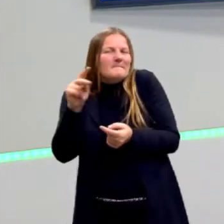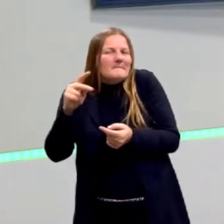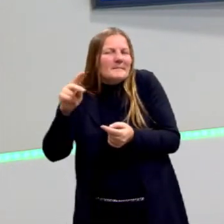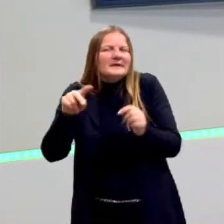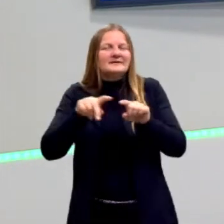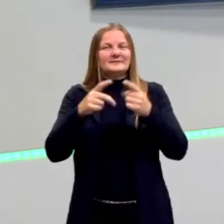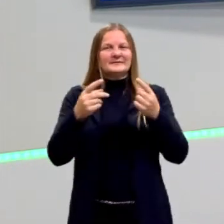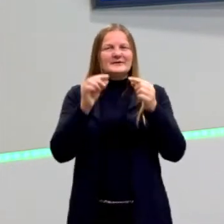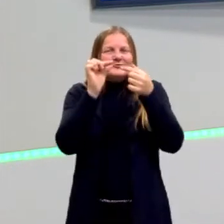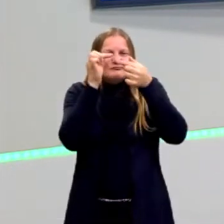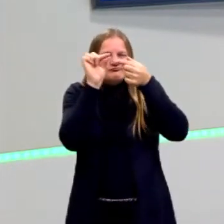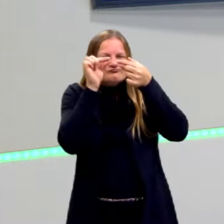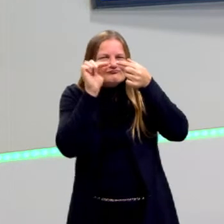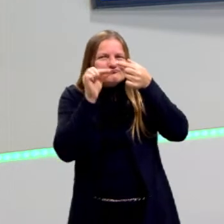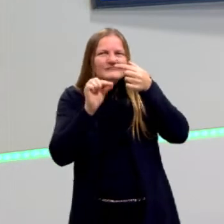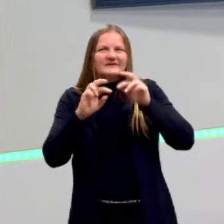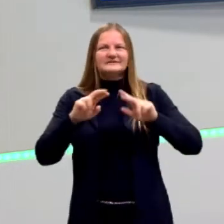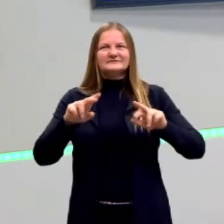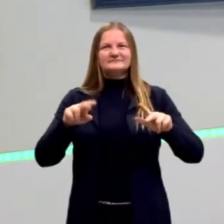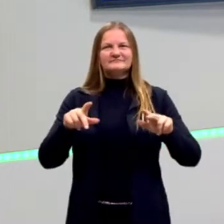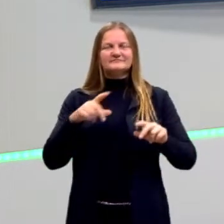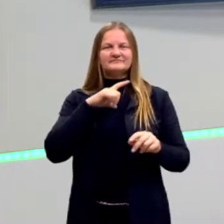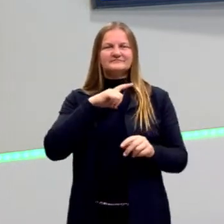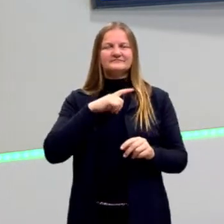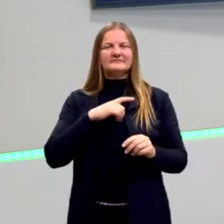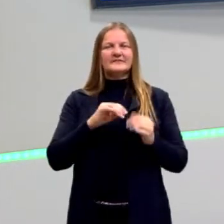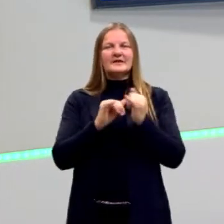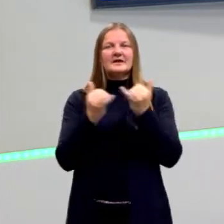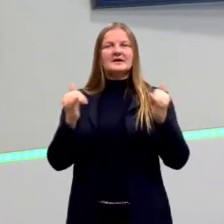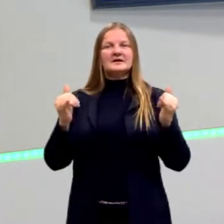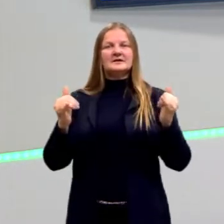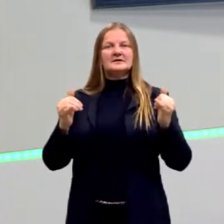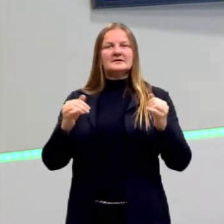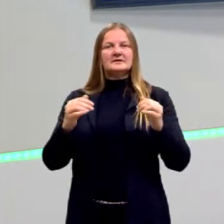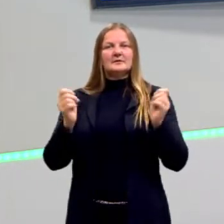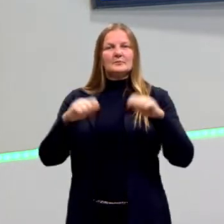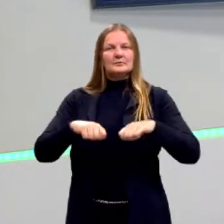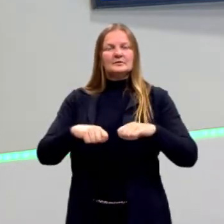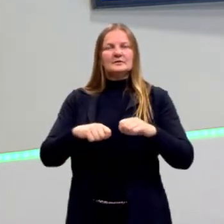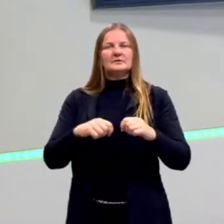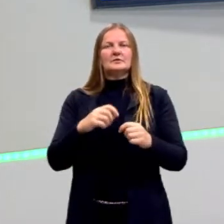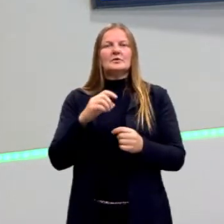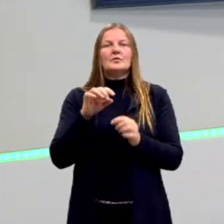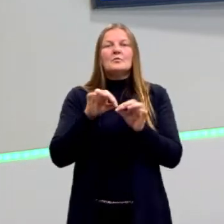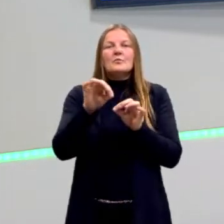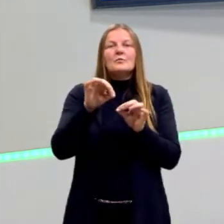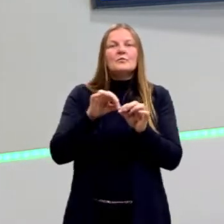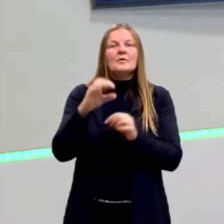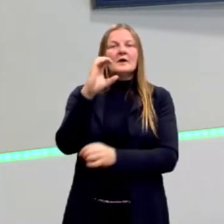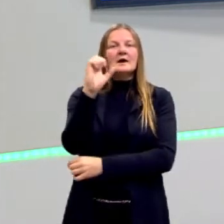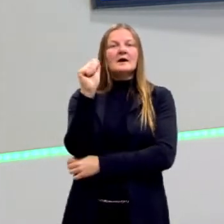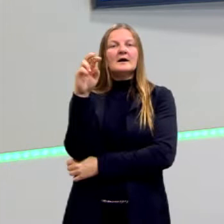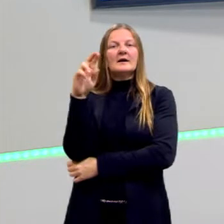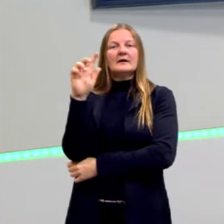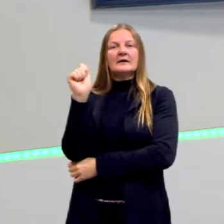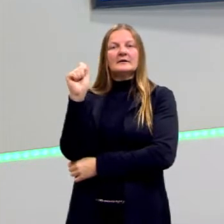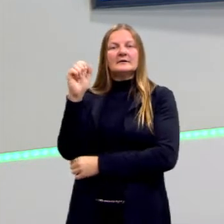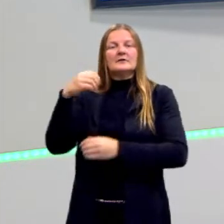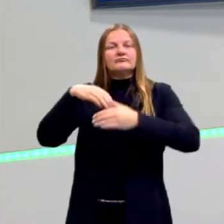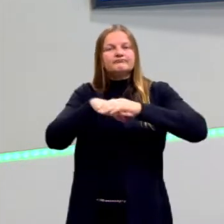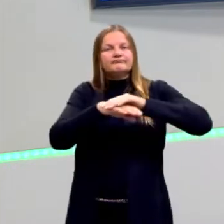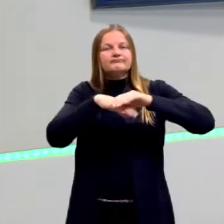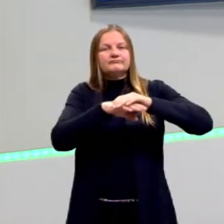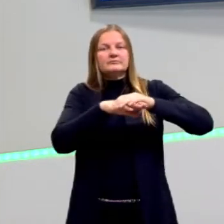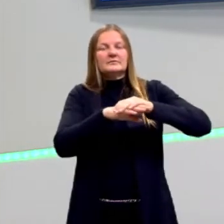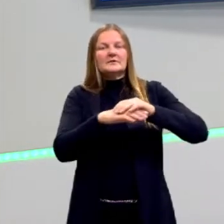uma mínima diferença né o conceito então de energia potencial por unidade de carga é denominado ou